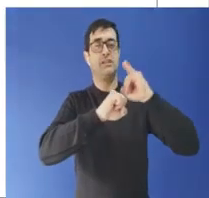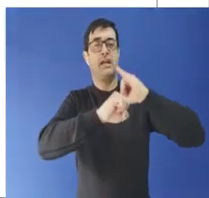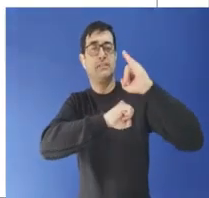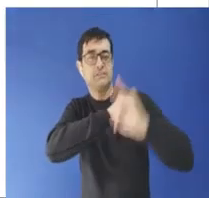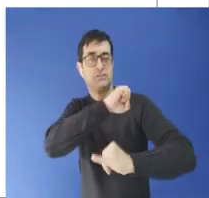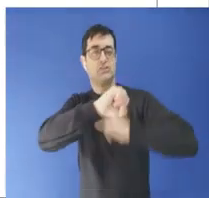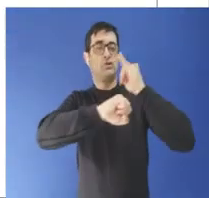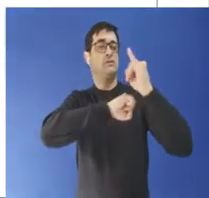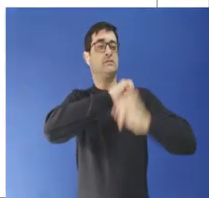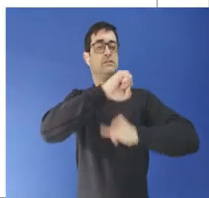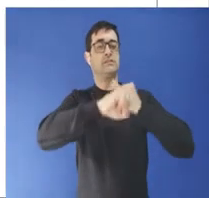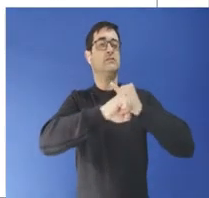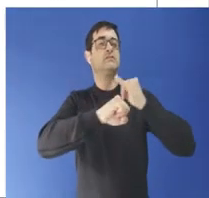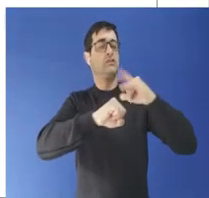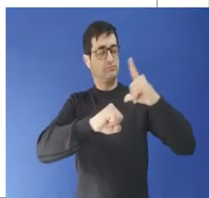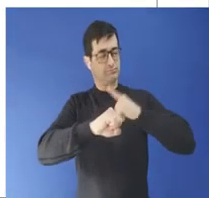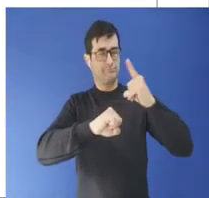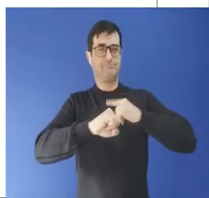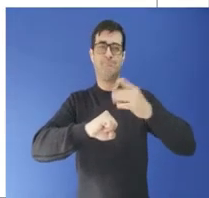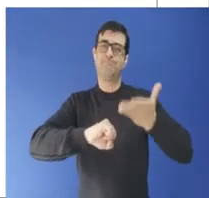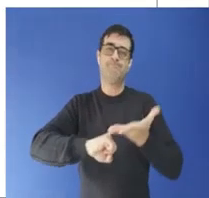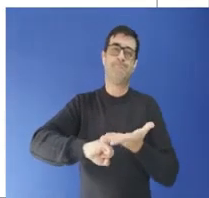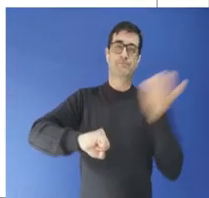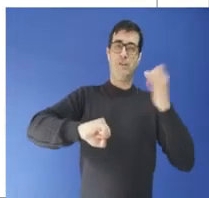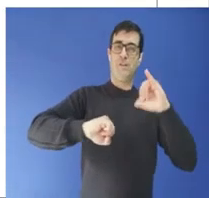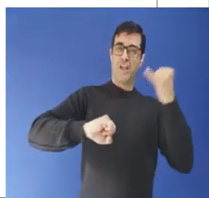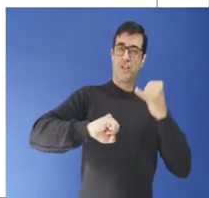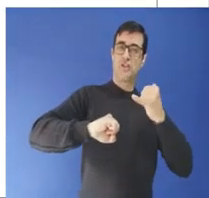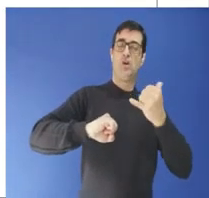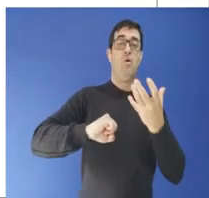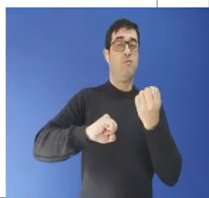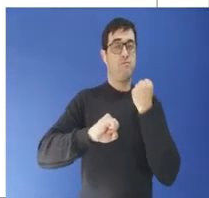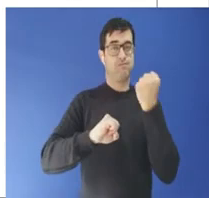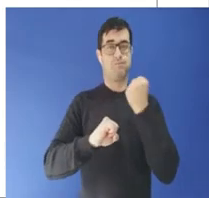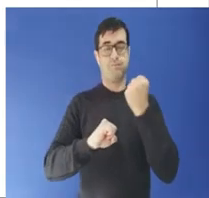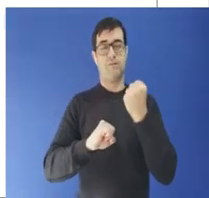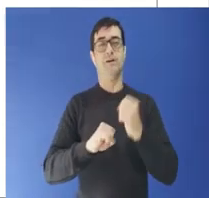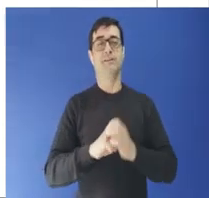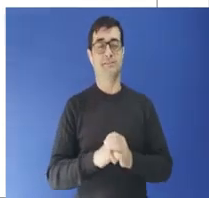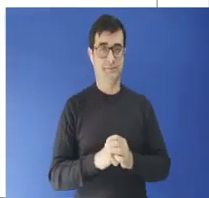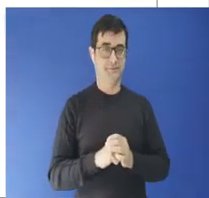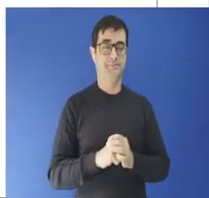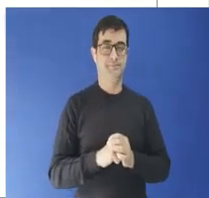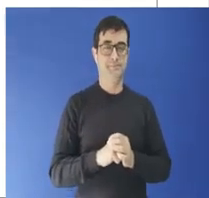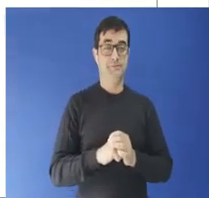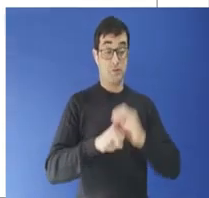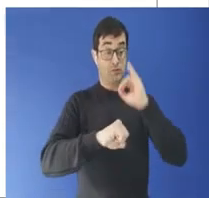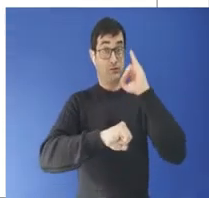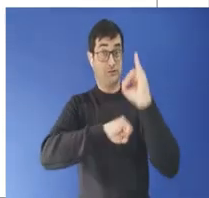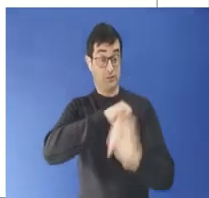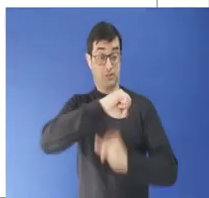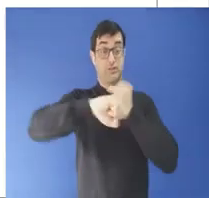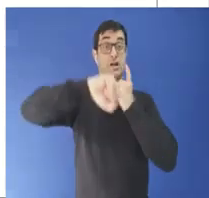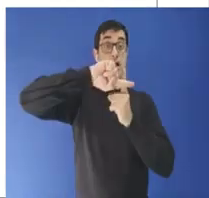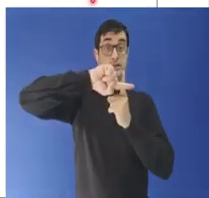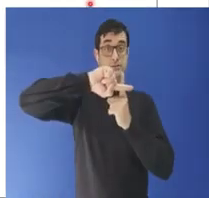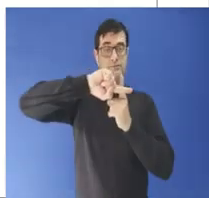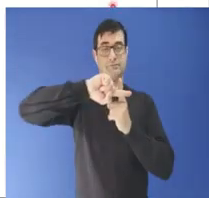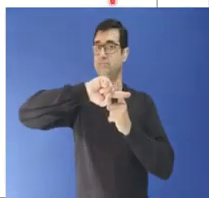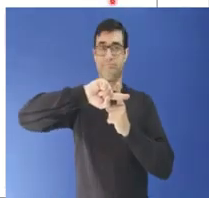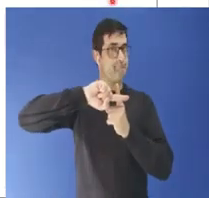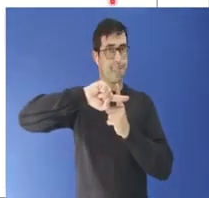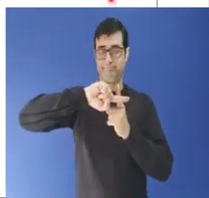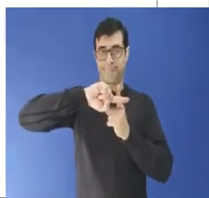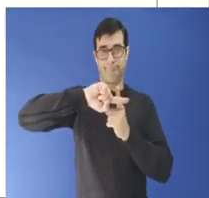a energia necessária para retirar um elétron deles é muito grande. Então, eles não formam cátions, eles